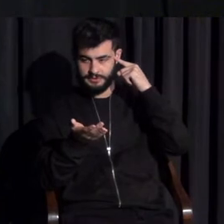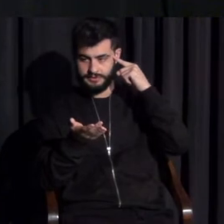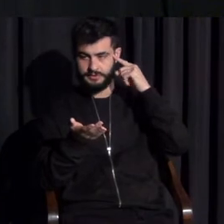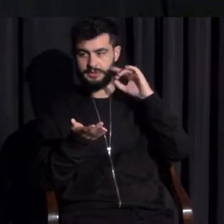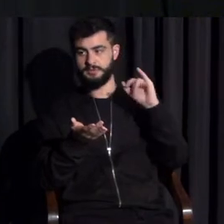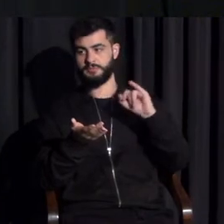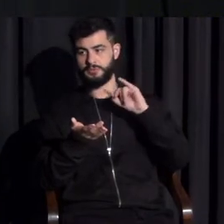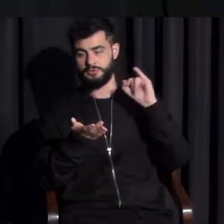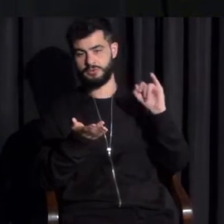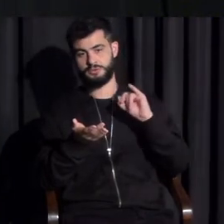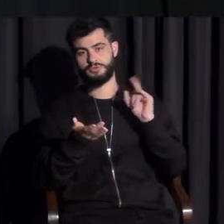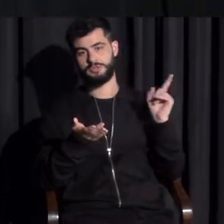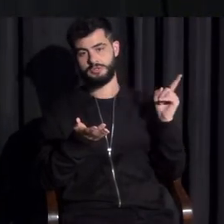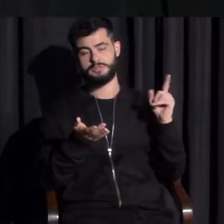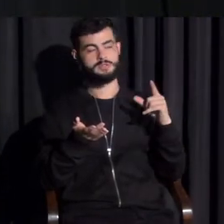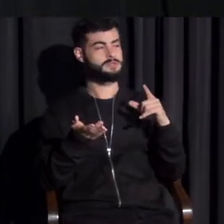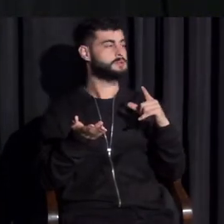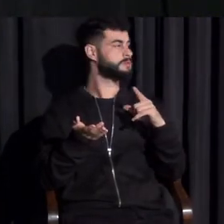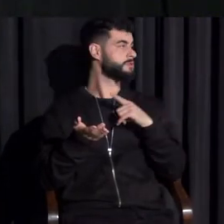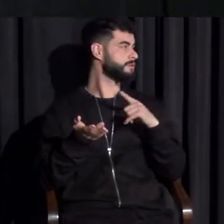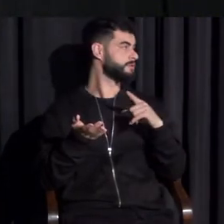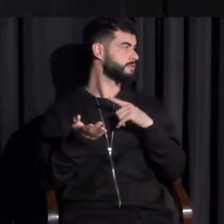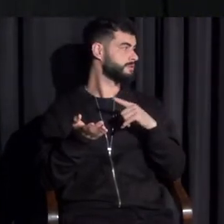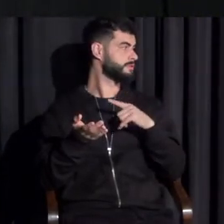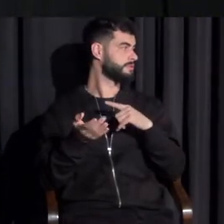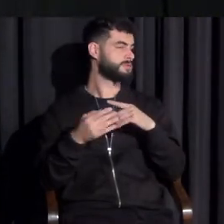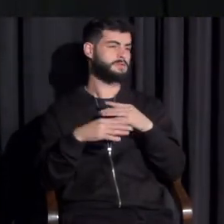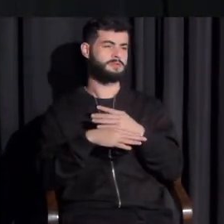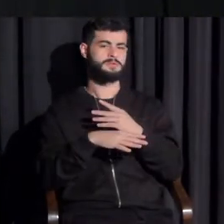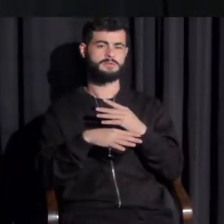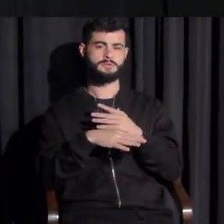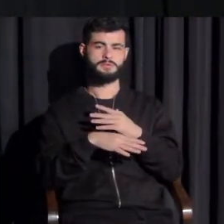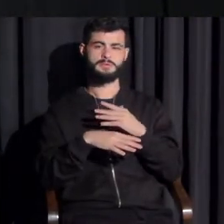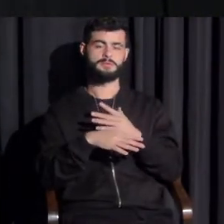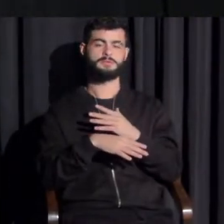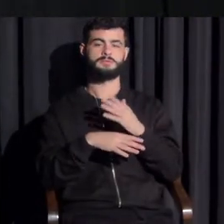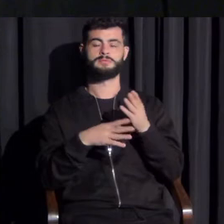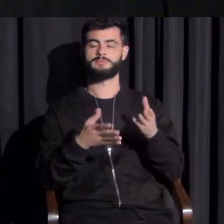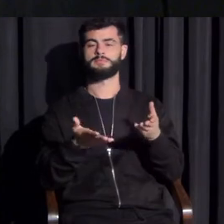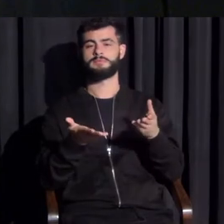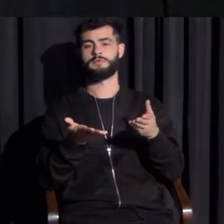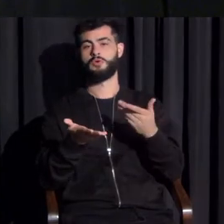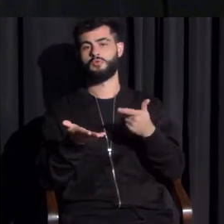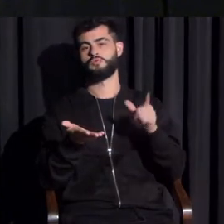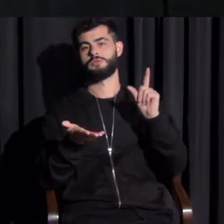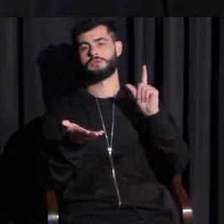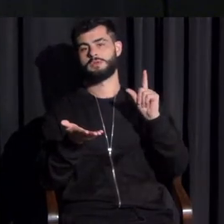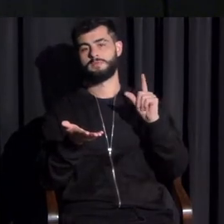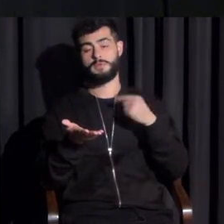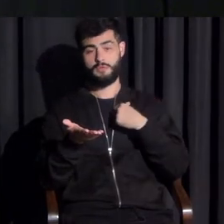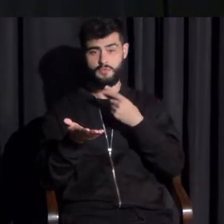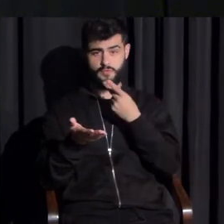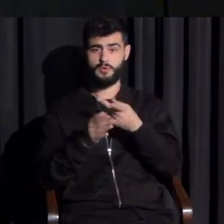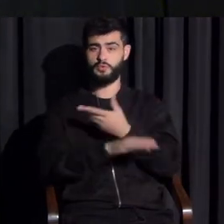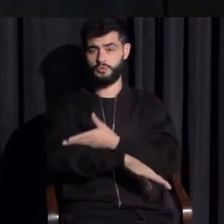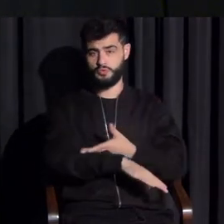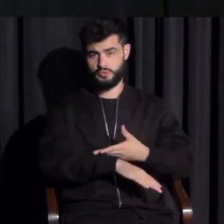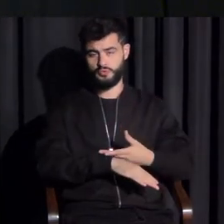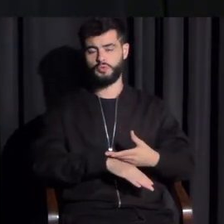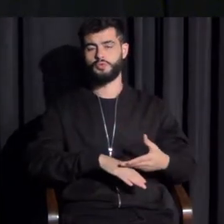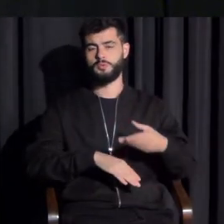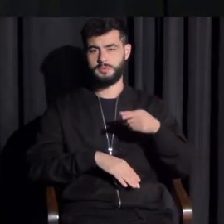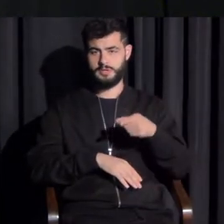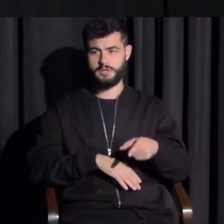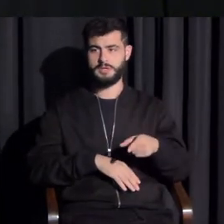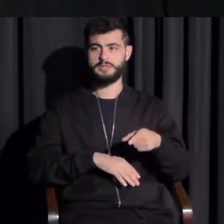esse pertencimento, essa outra cidade. Né? Eu digo que essas práticas, elas, e aí bebendo nas